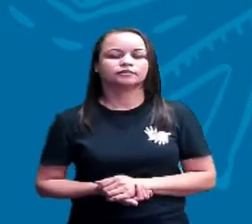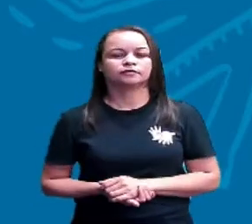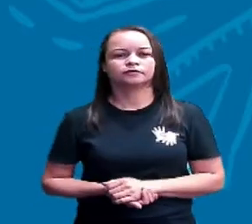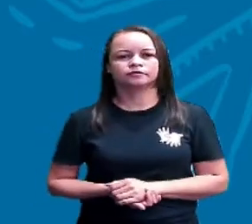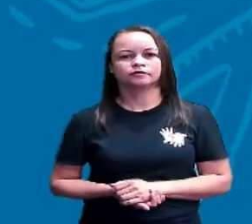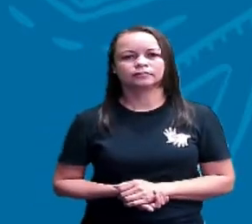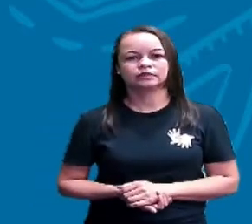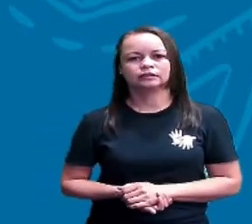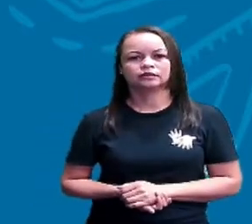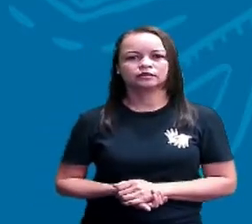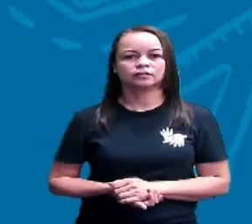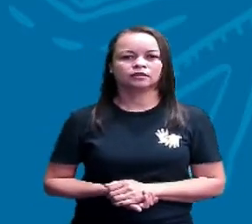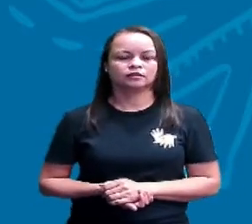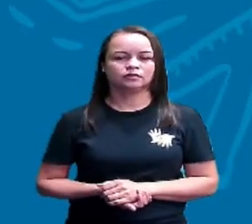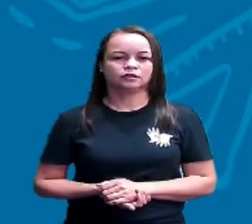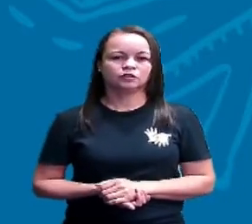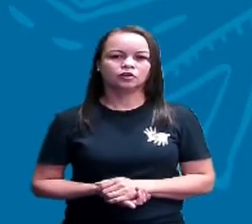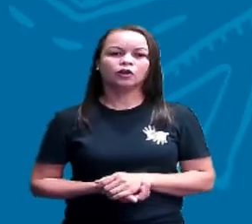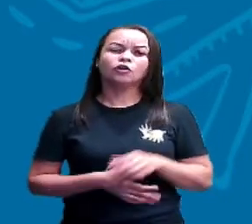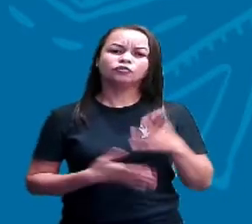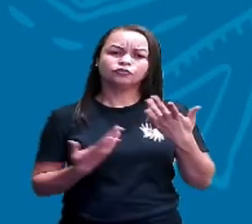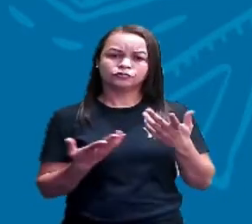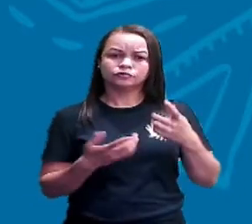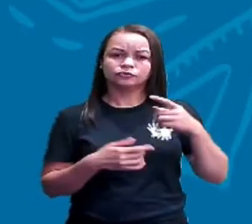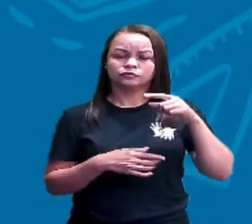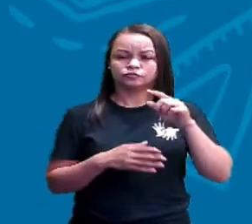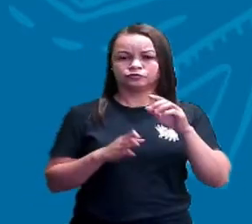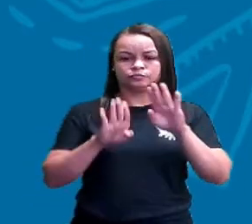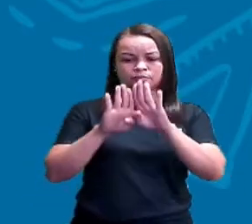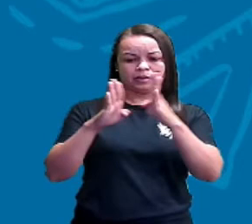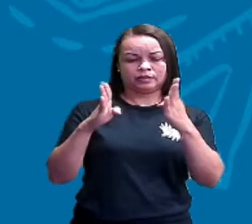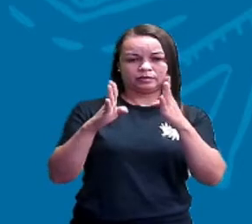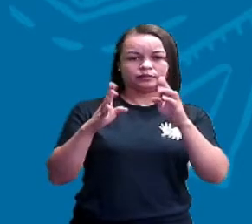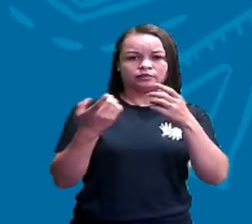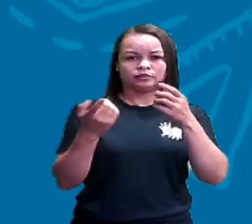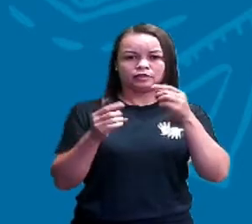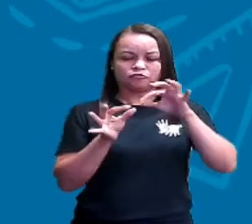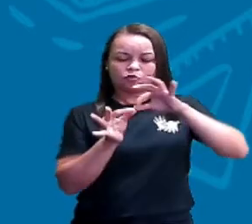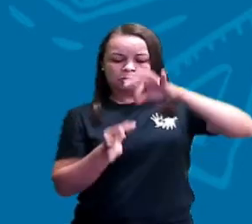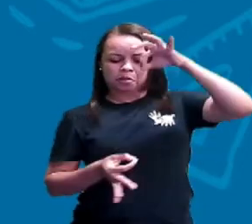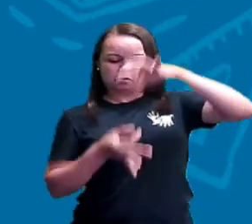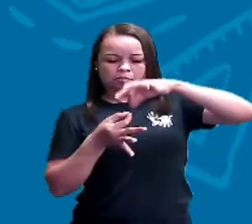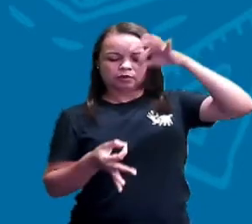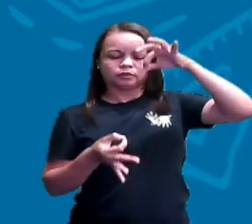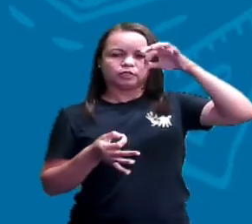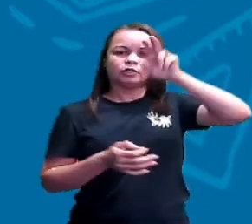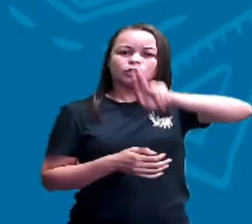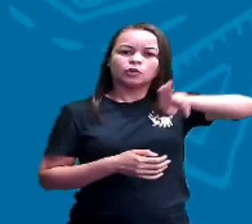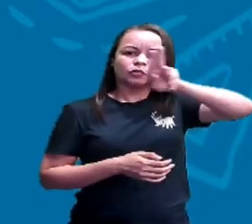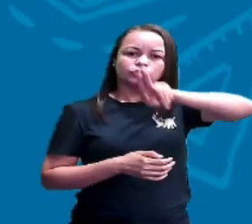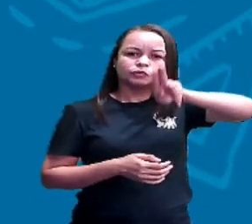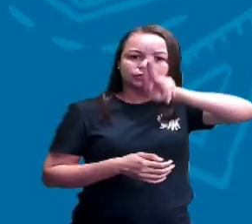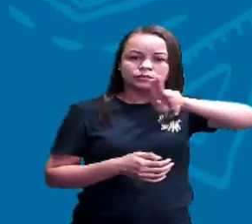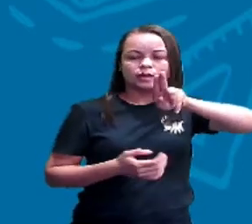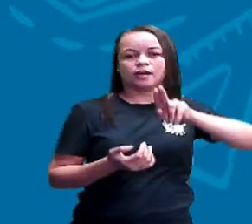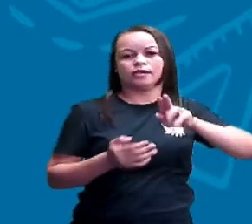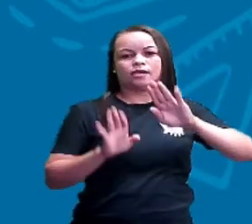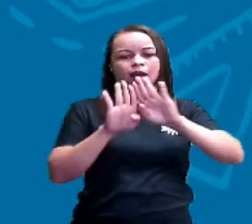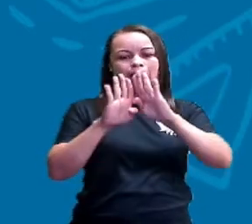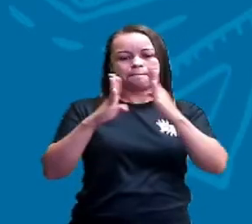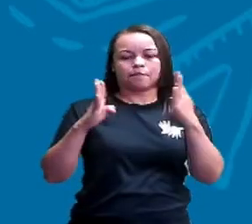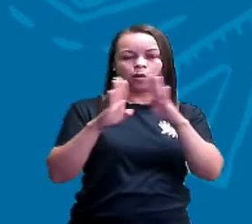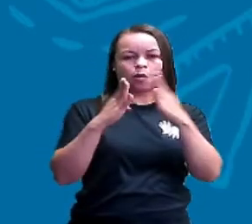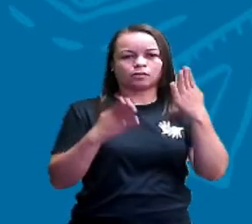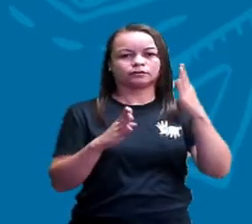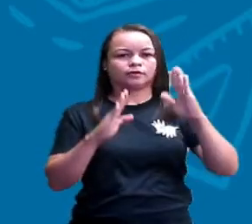me medir usando a porta da minha casa. Observe que ele, o menino,